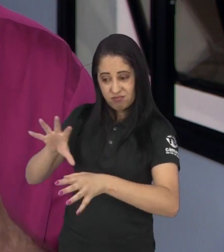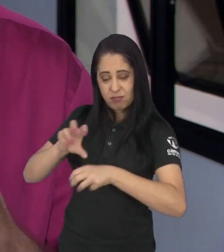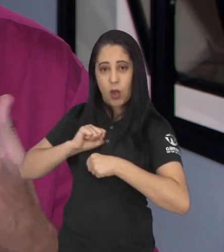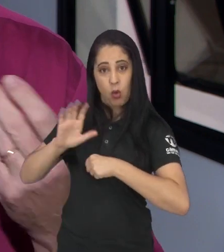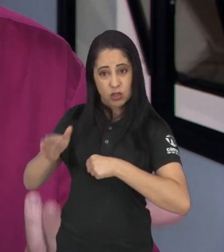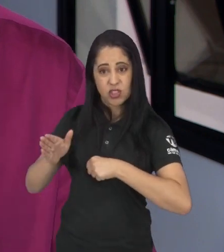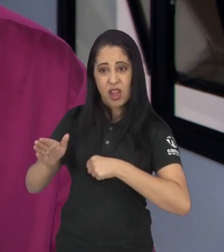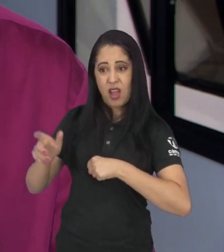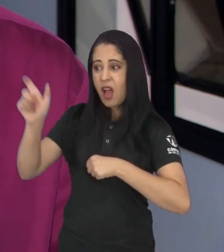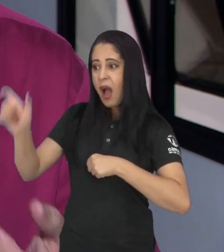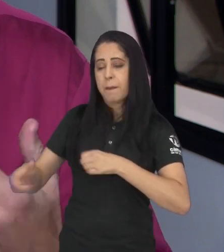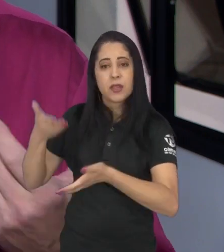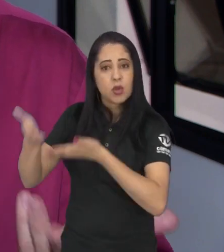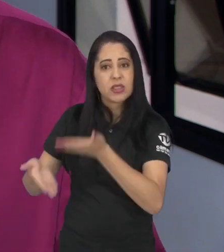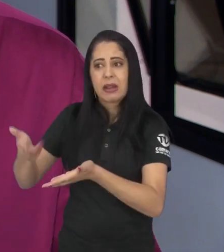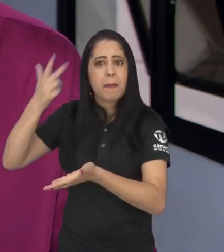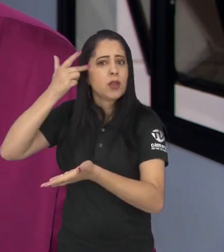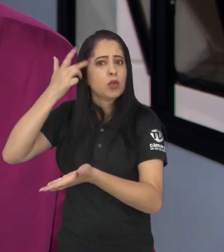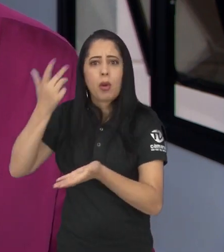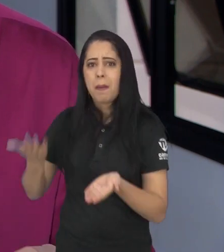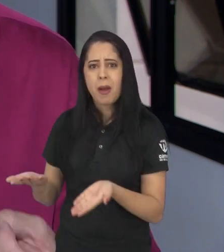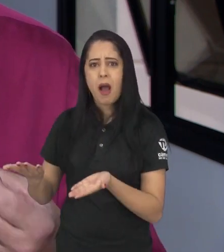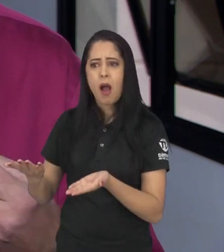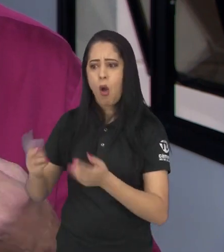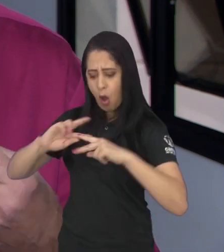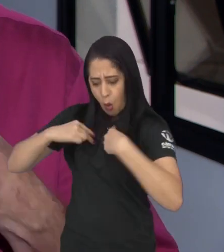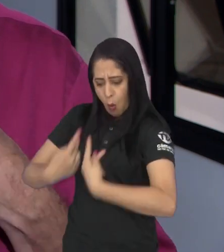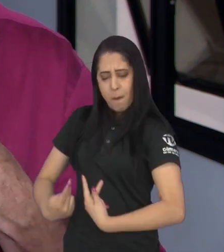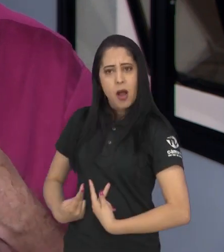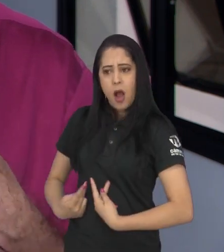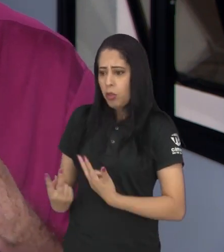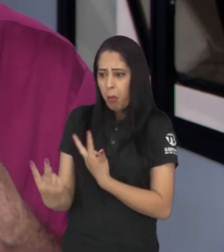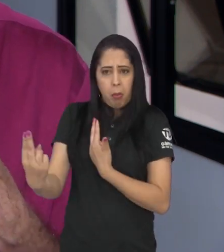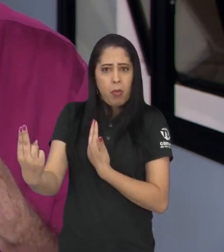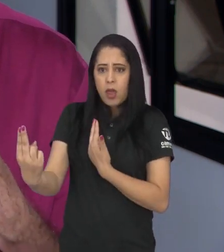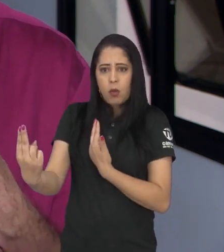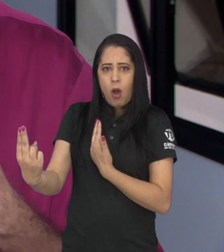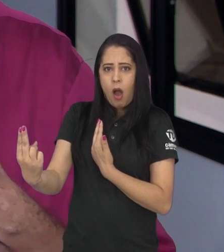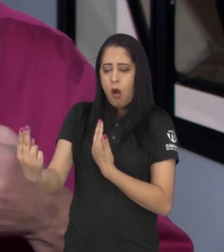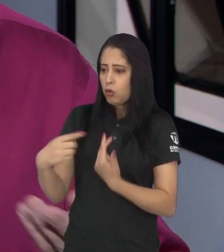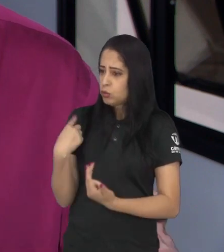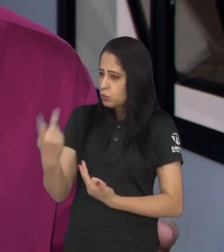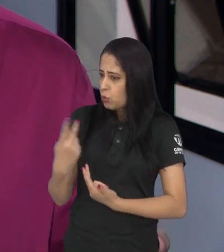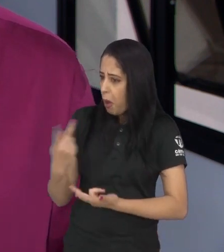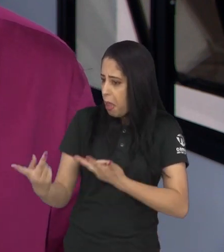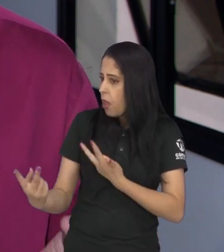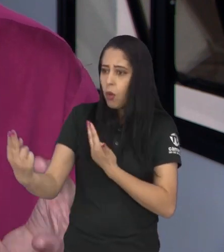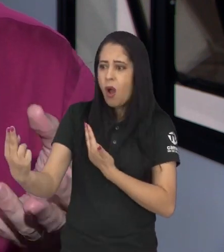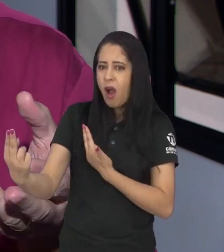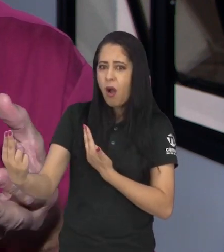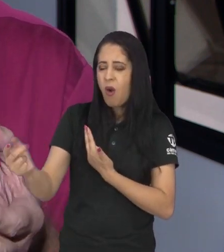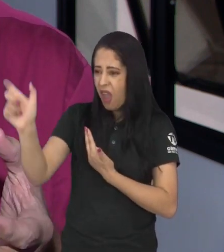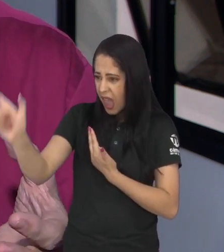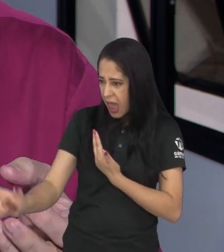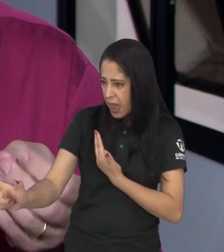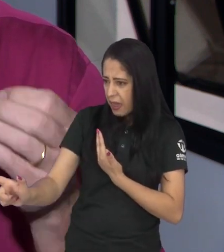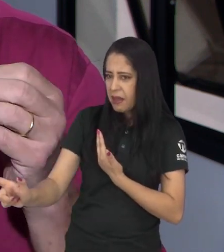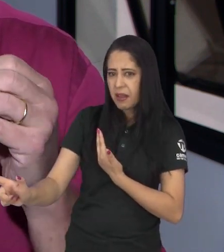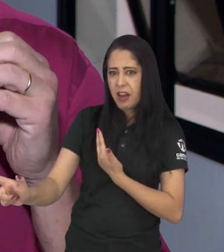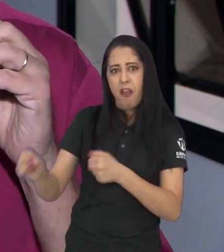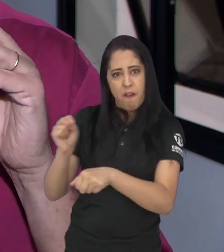a patologia e faz o tratamento é uma pessoa normal, é um ser humano igual a nós somos todos iguais, não é porque ele